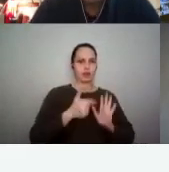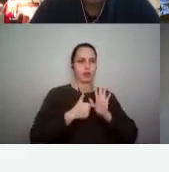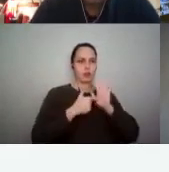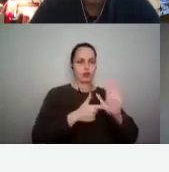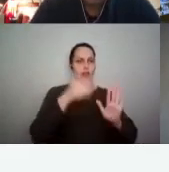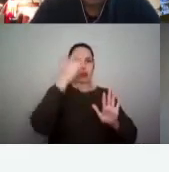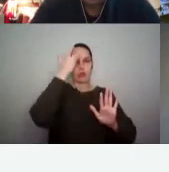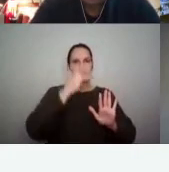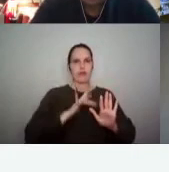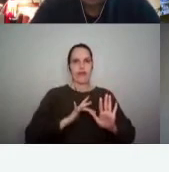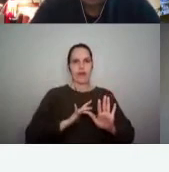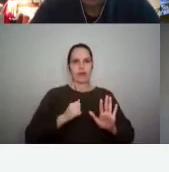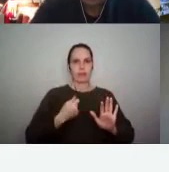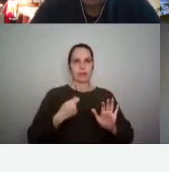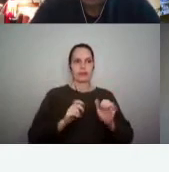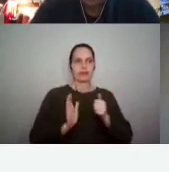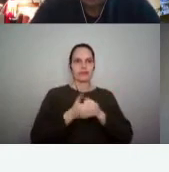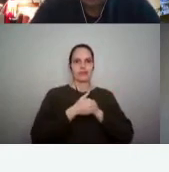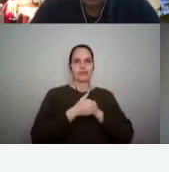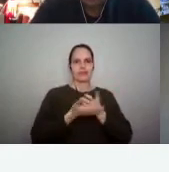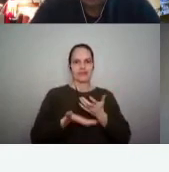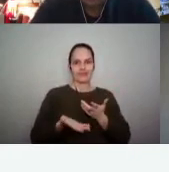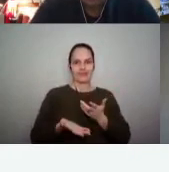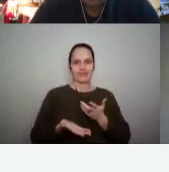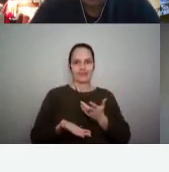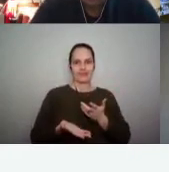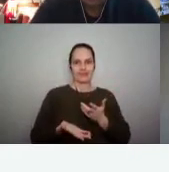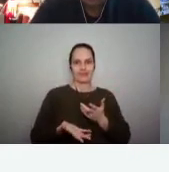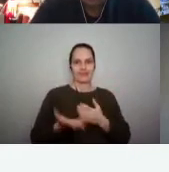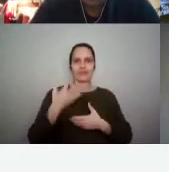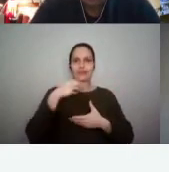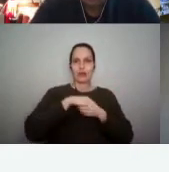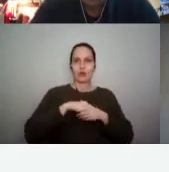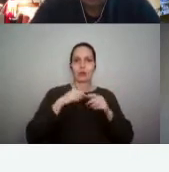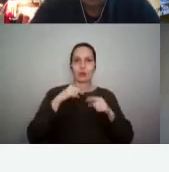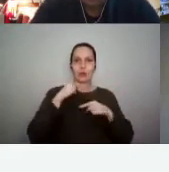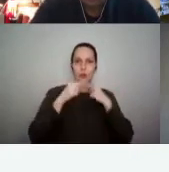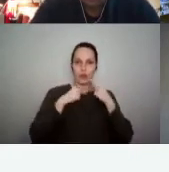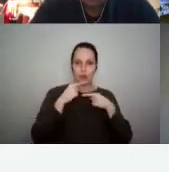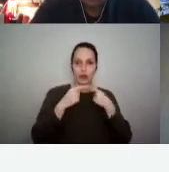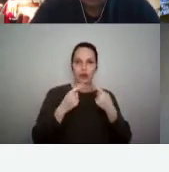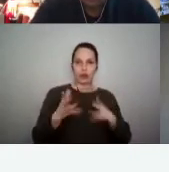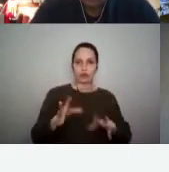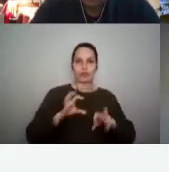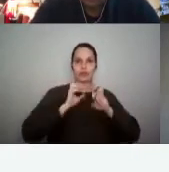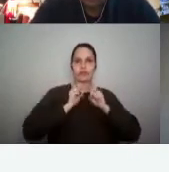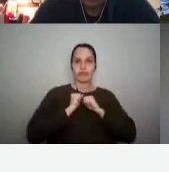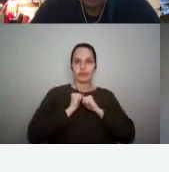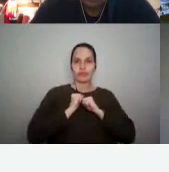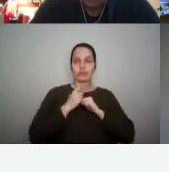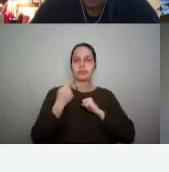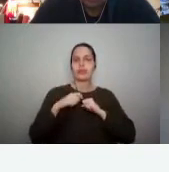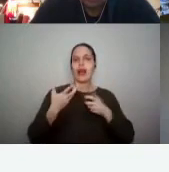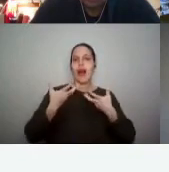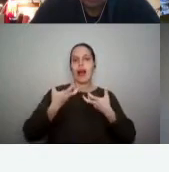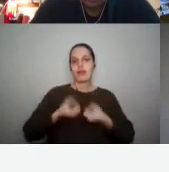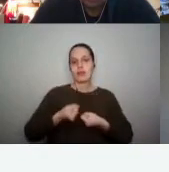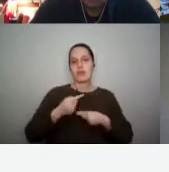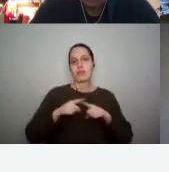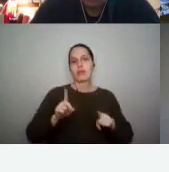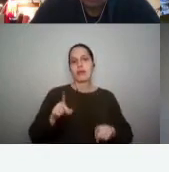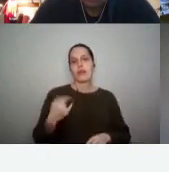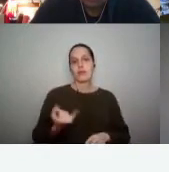Incorporar a dúvida como um valor é das coisas mais complexas da nossa docência, mas é fundamental nessa